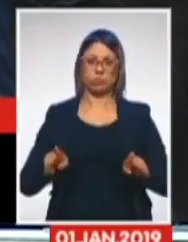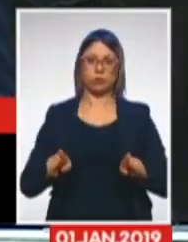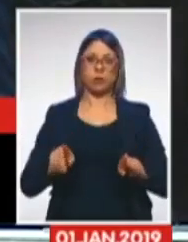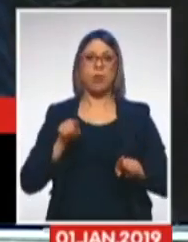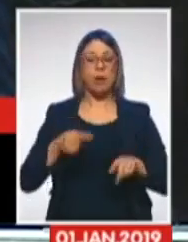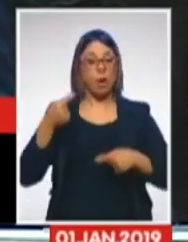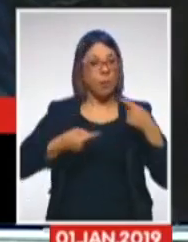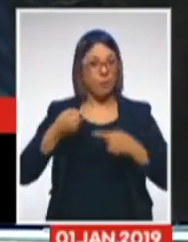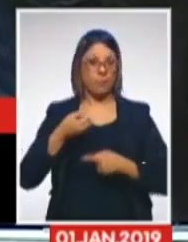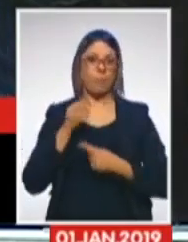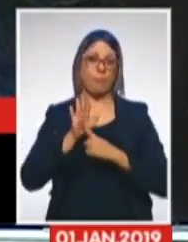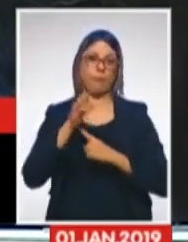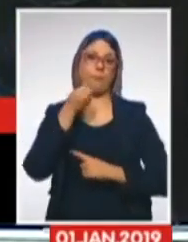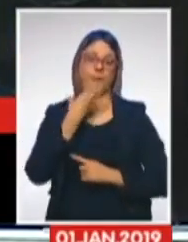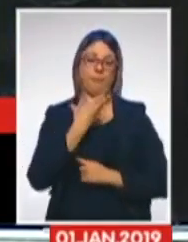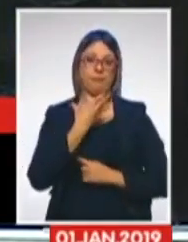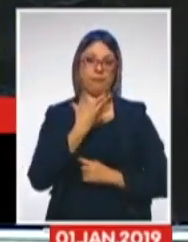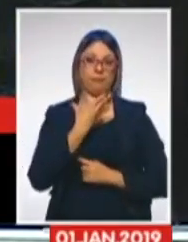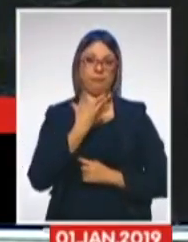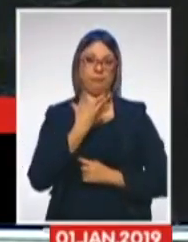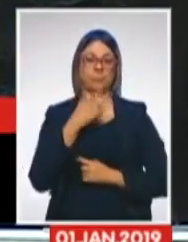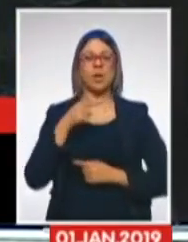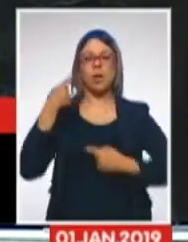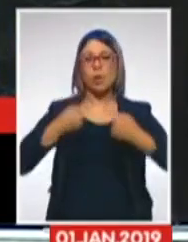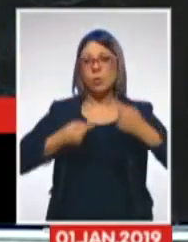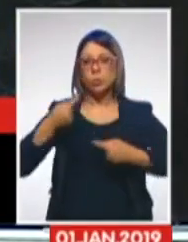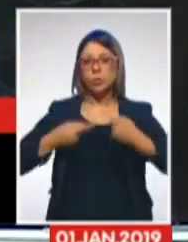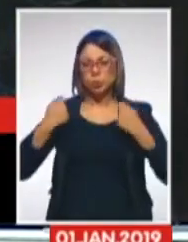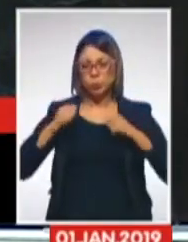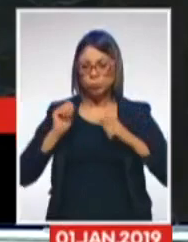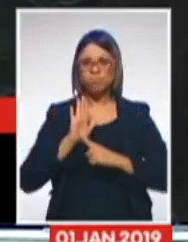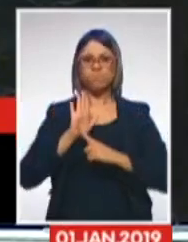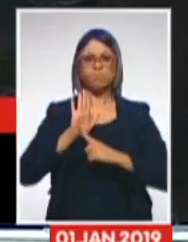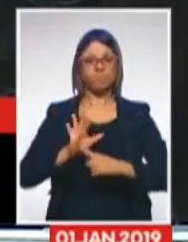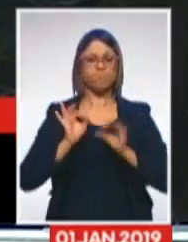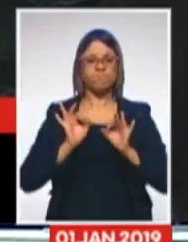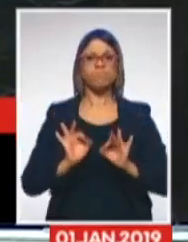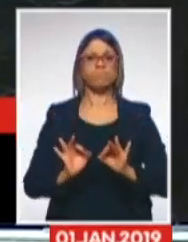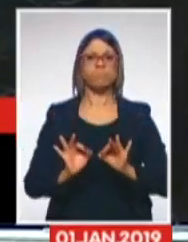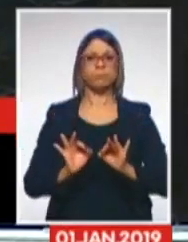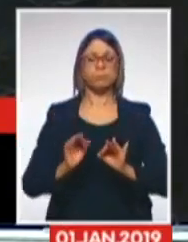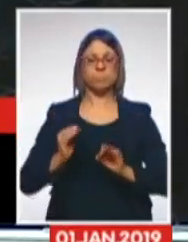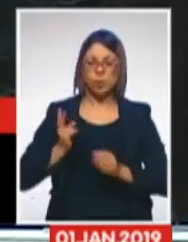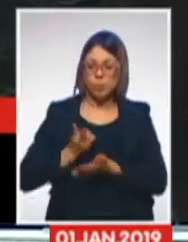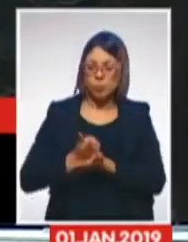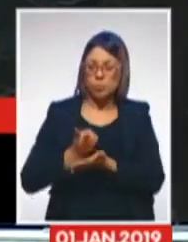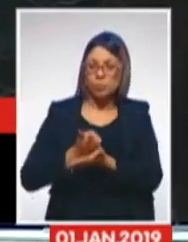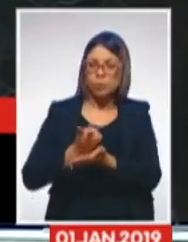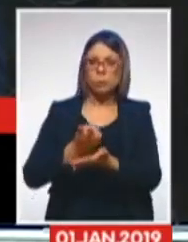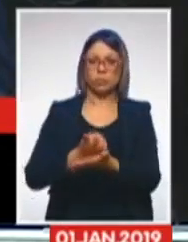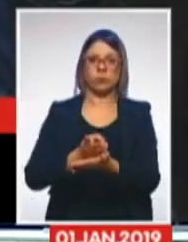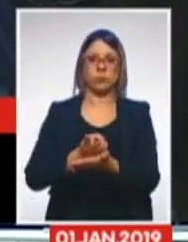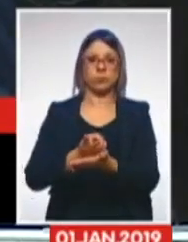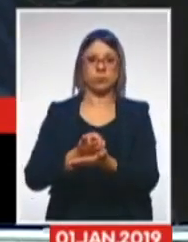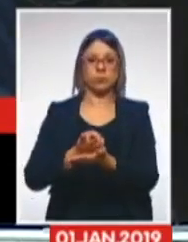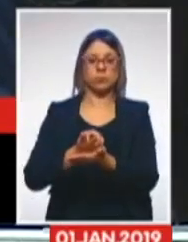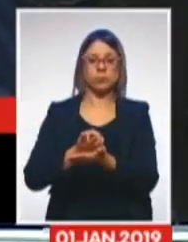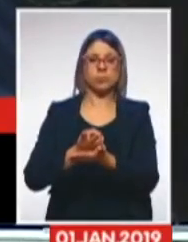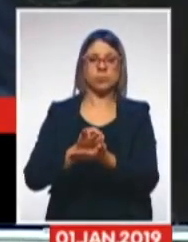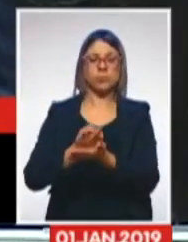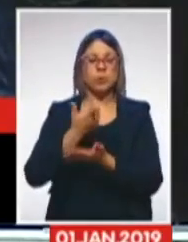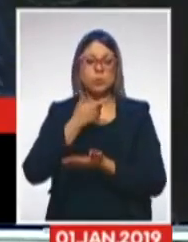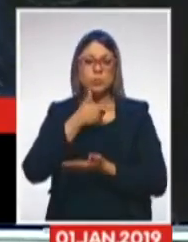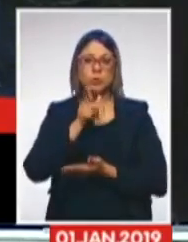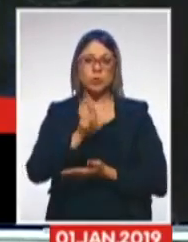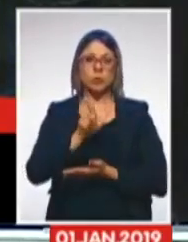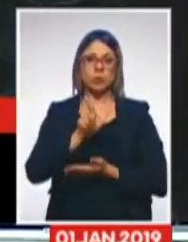política do bem, a política que deve ser exaltada e levada adiante para enfrentarmos